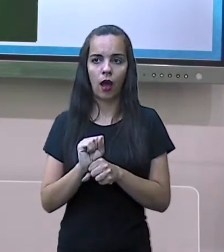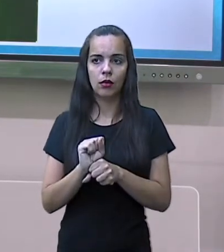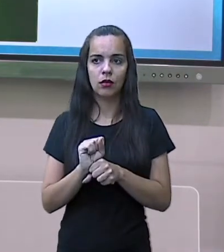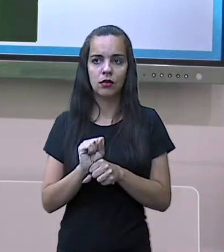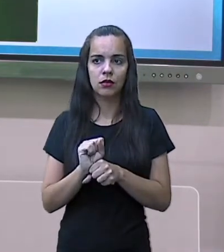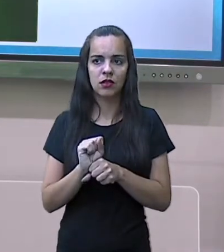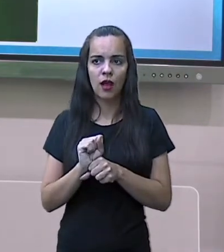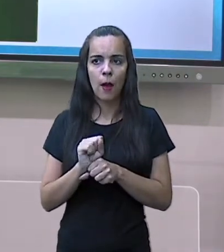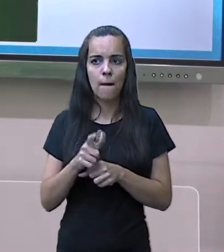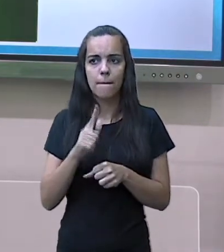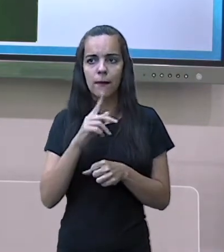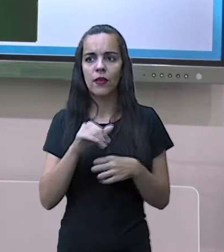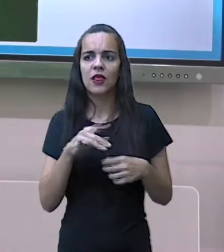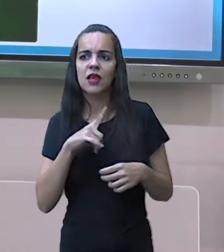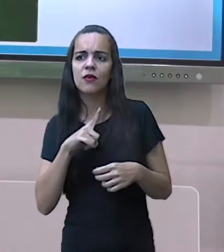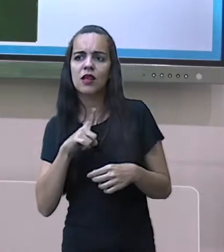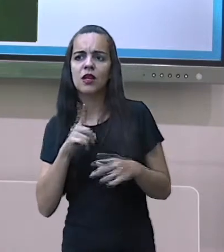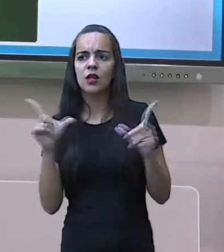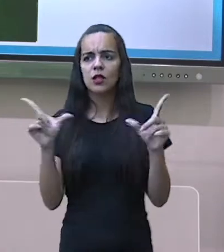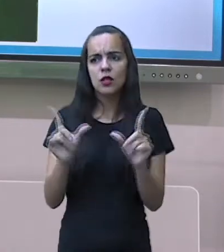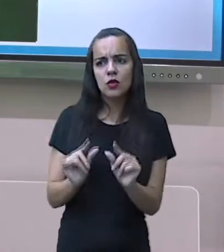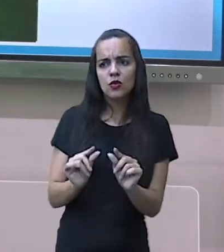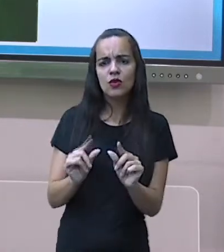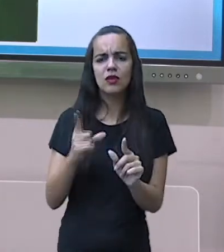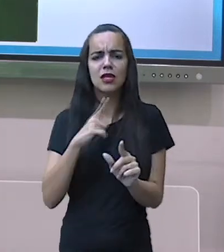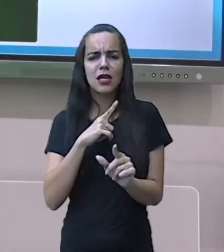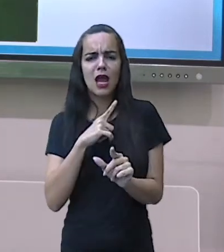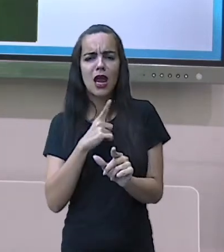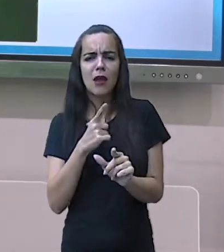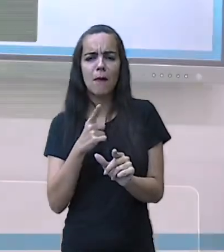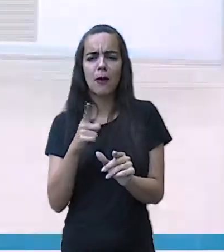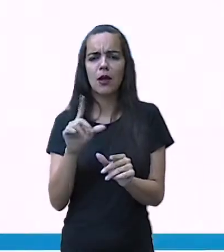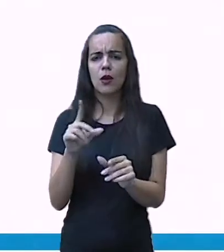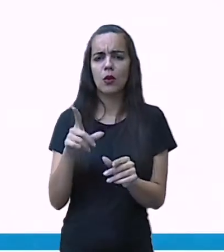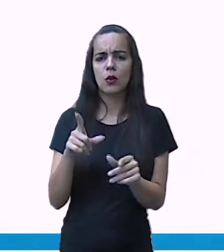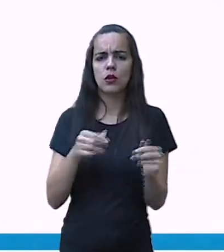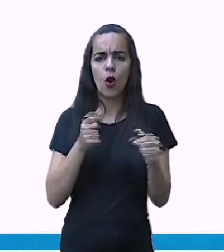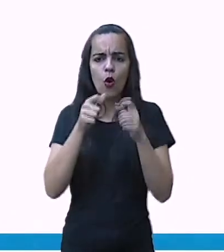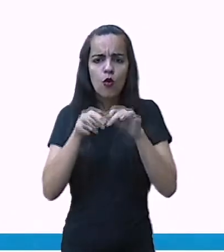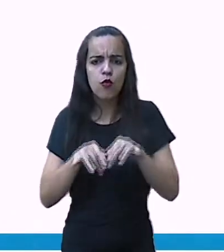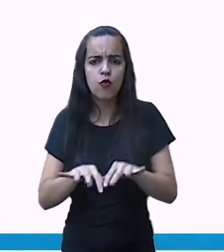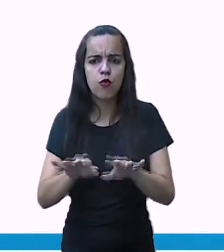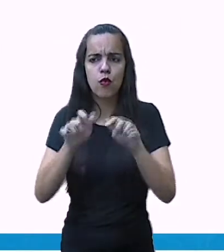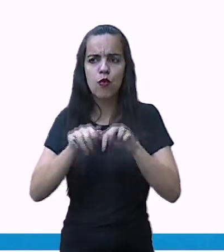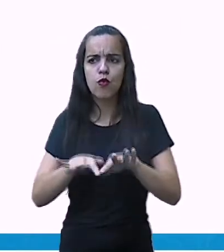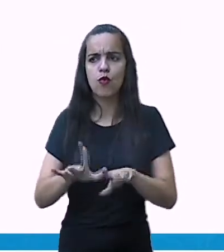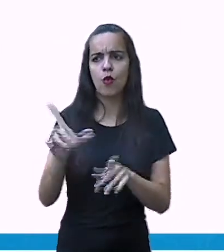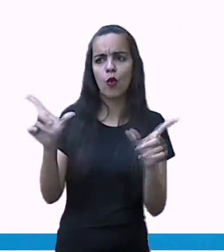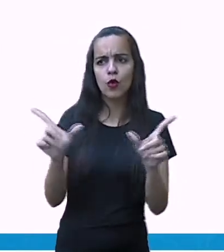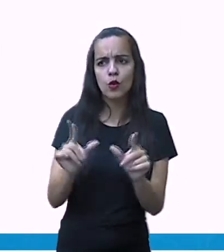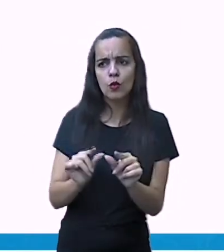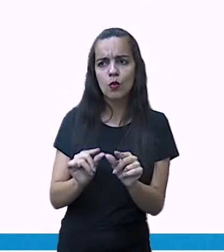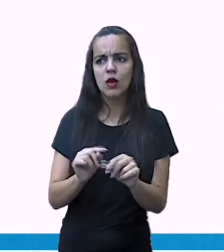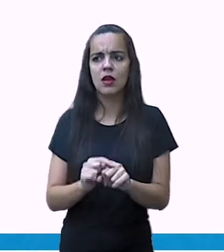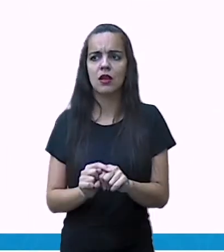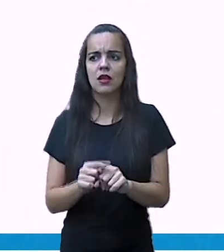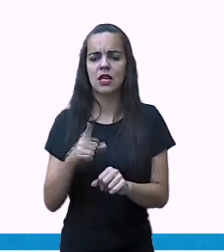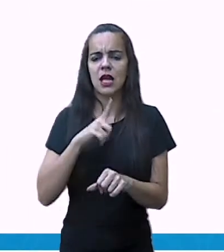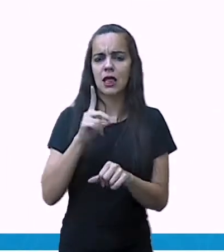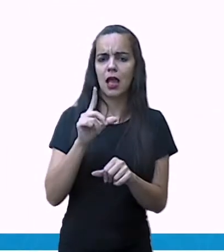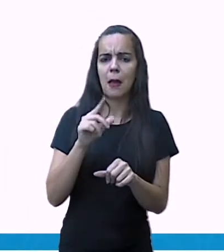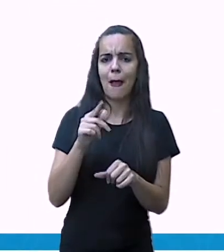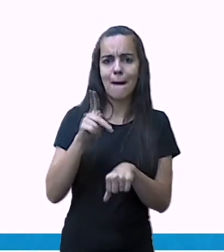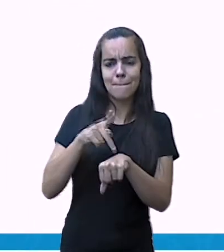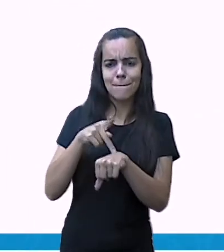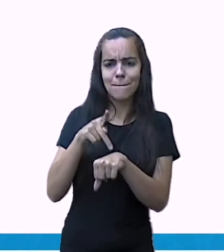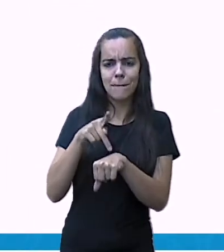mais calmos, menos caudalosos, né? Que passam por terrenos com menos